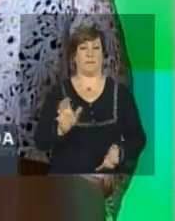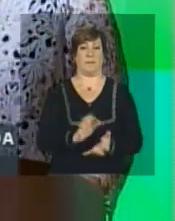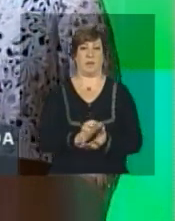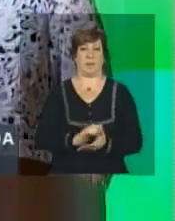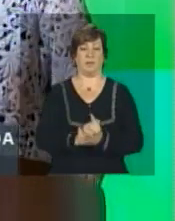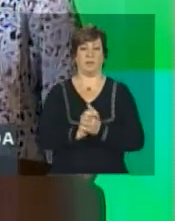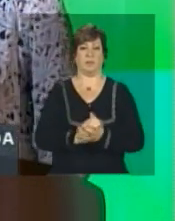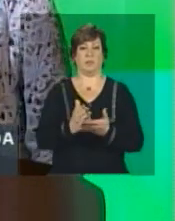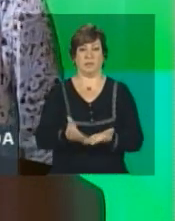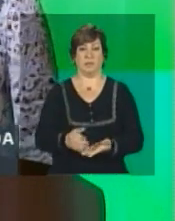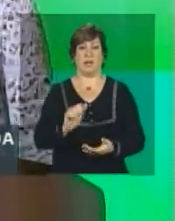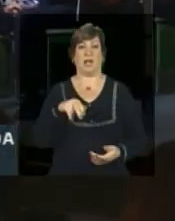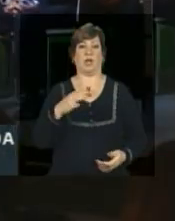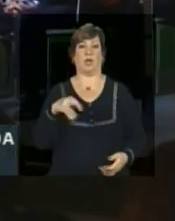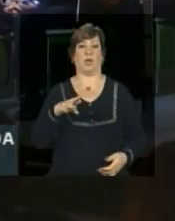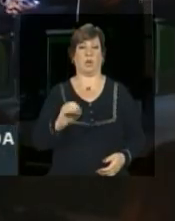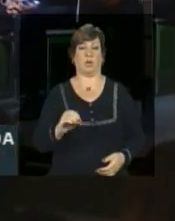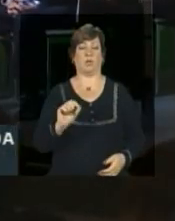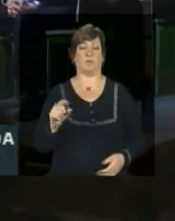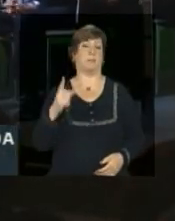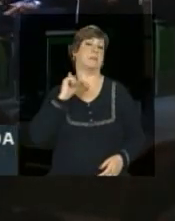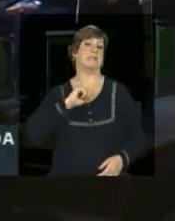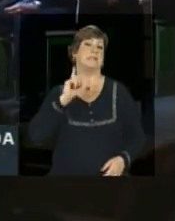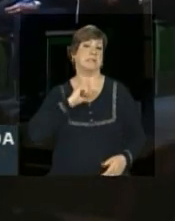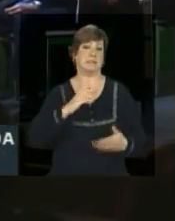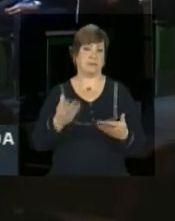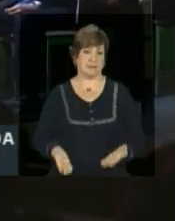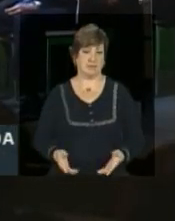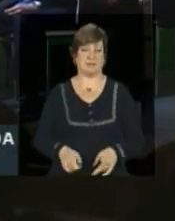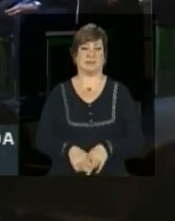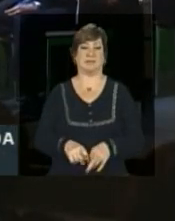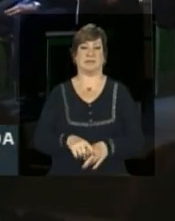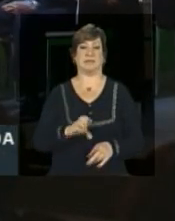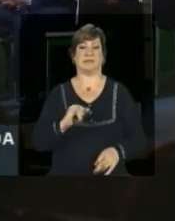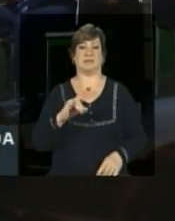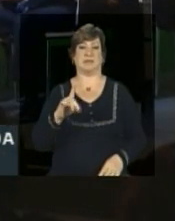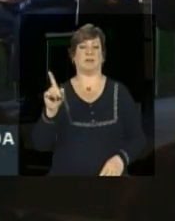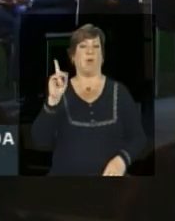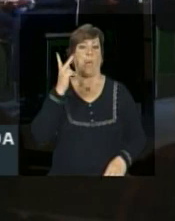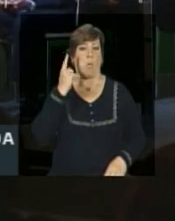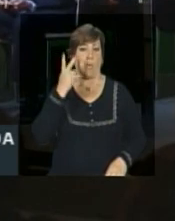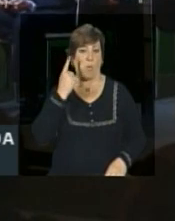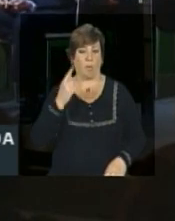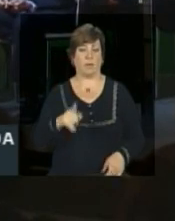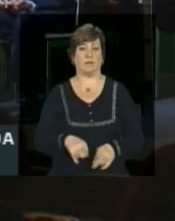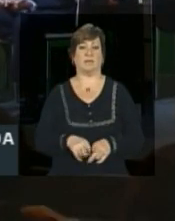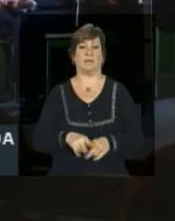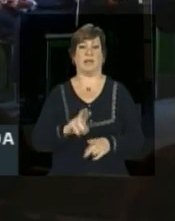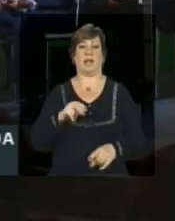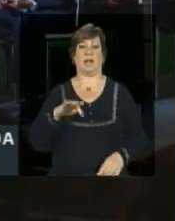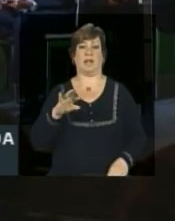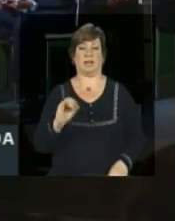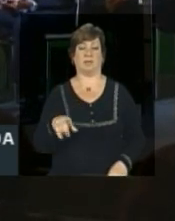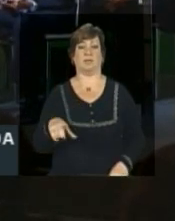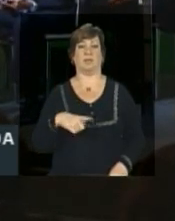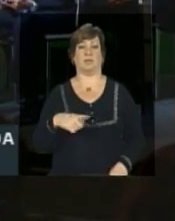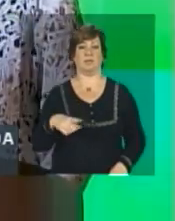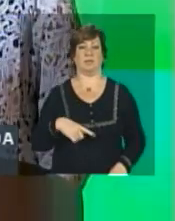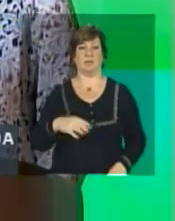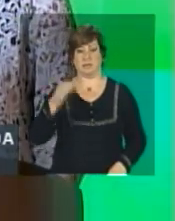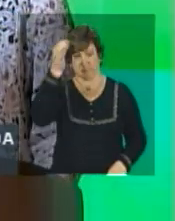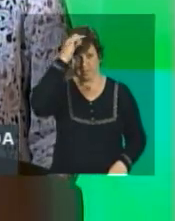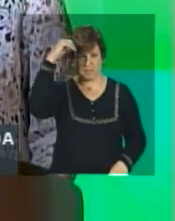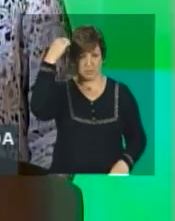Pernambuco, Antônia Anastasia, de Minas Gerais, Cid Gomes, do Ceará, Renato Casagrande, do